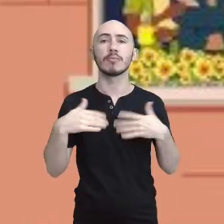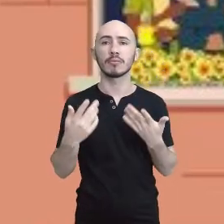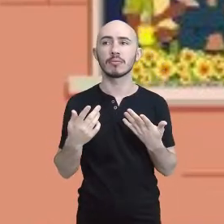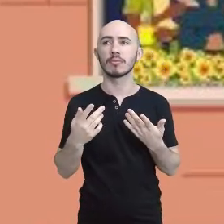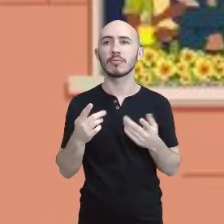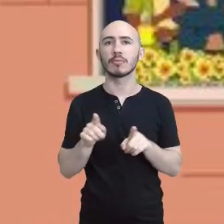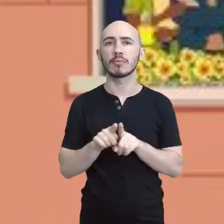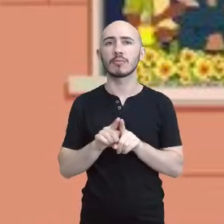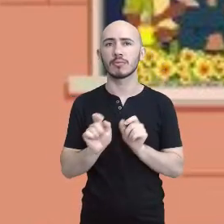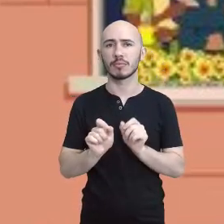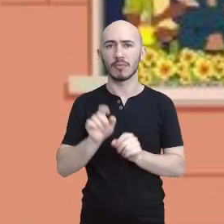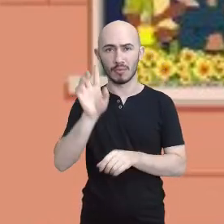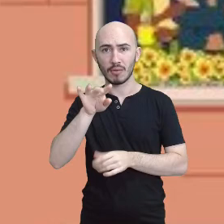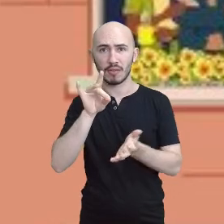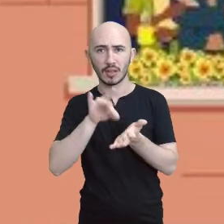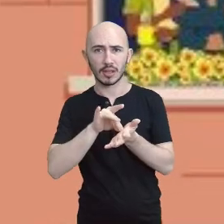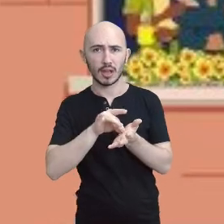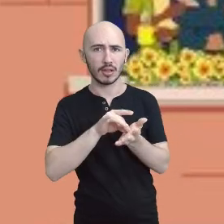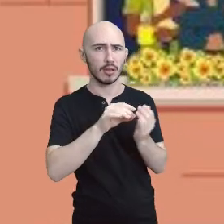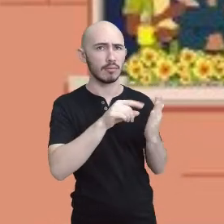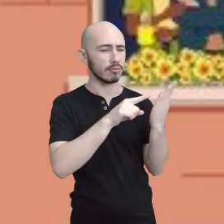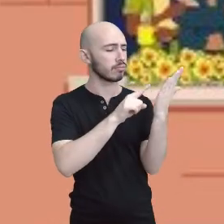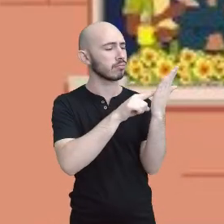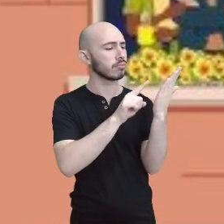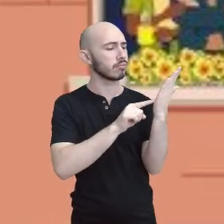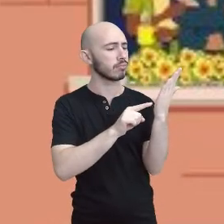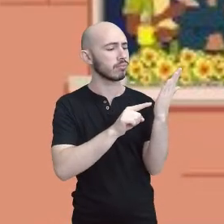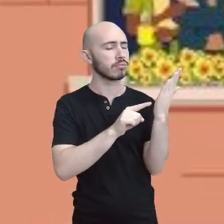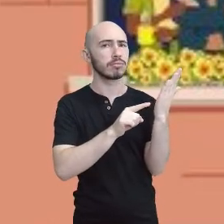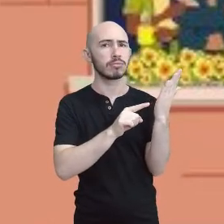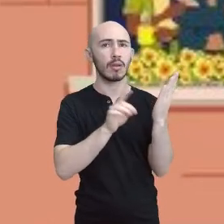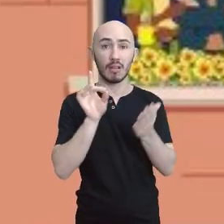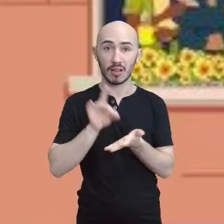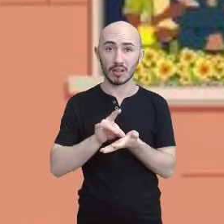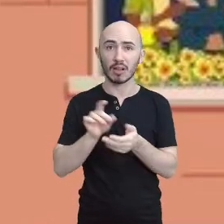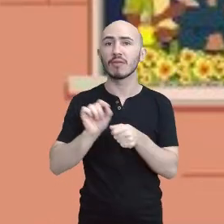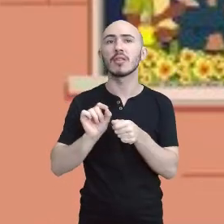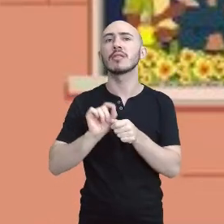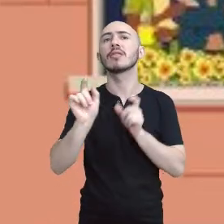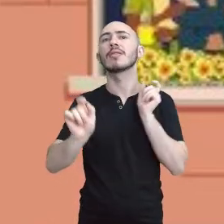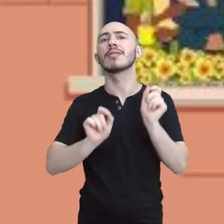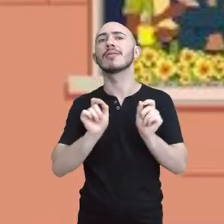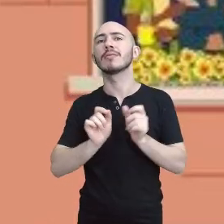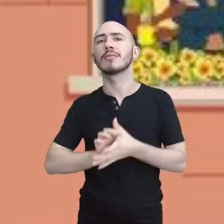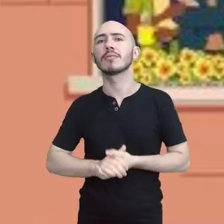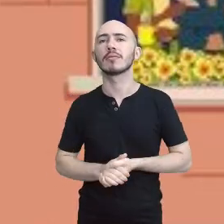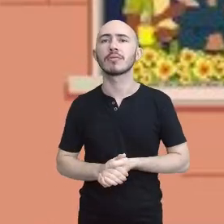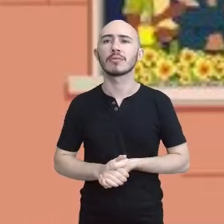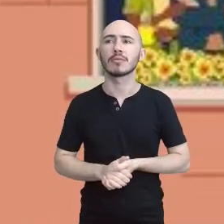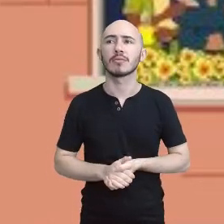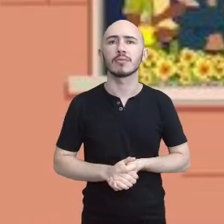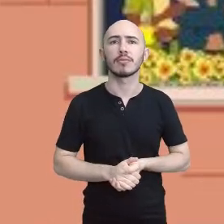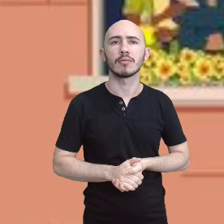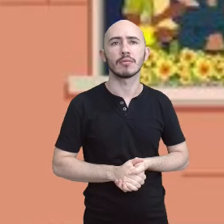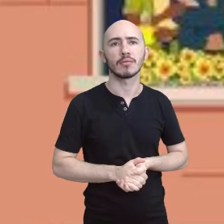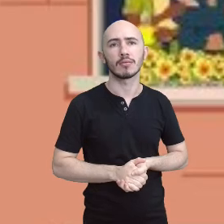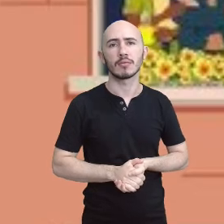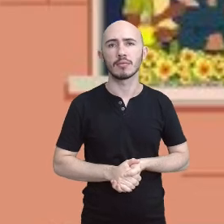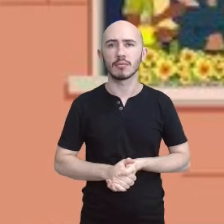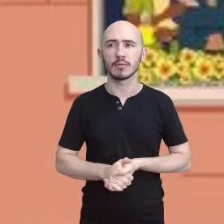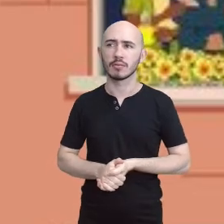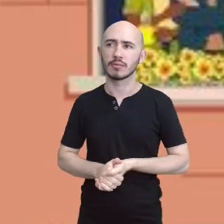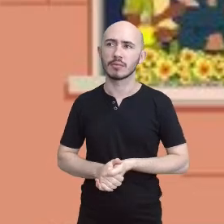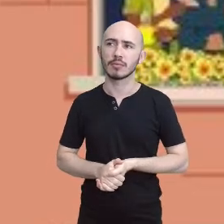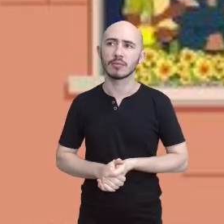checando o celular, pessoal. O que é que ela está fazendo? Pensem aí direitinho. She's checking